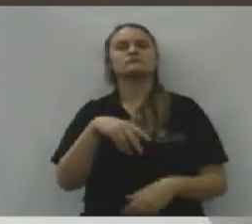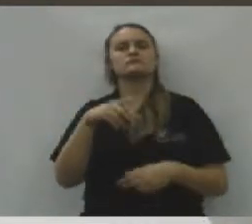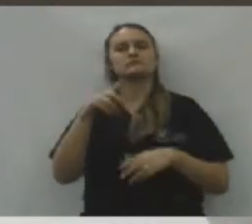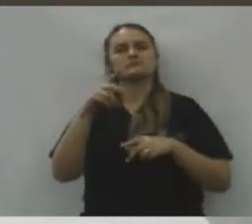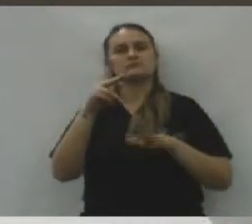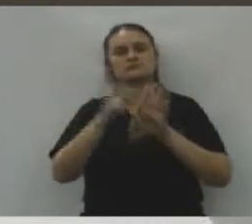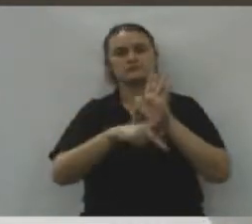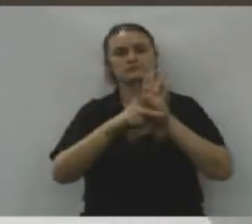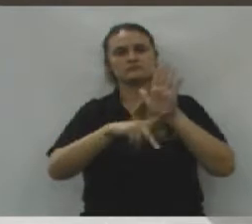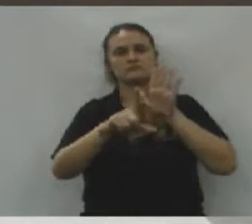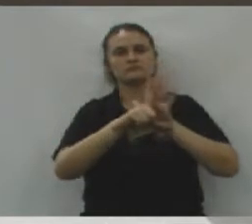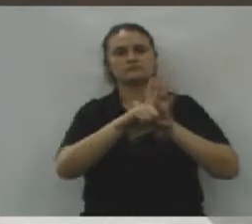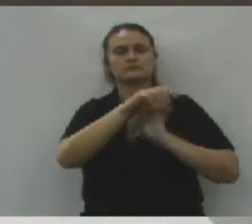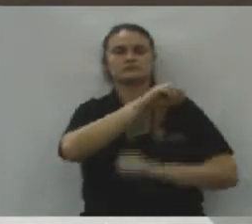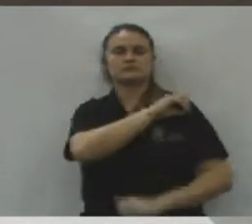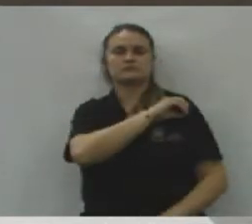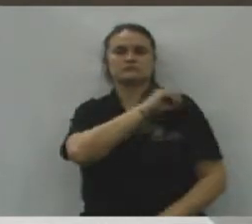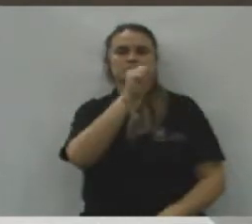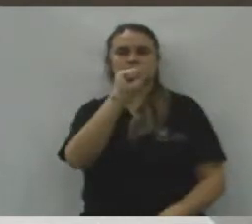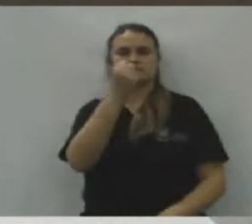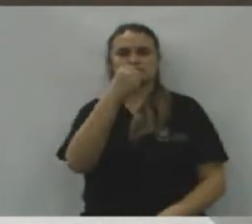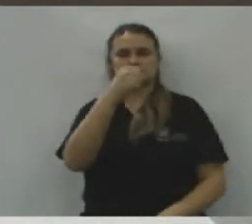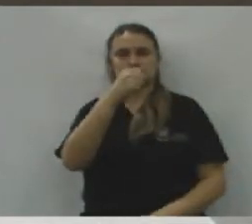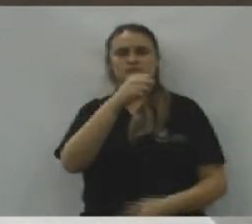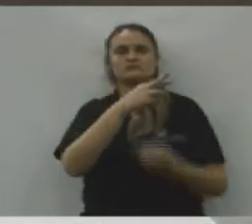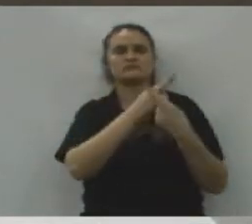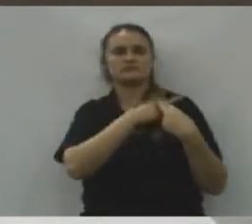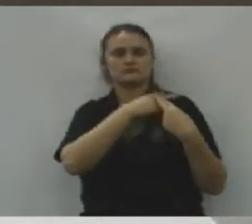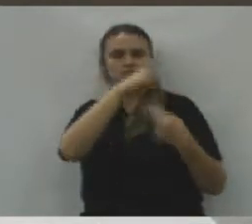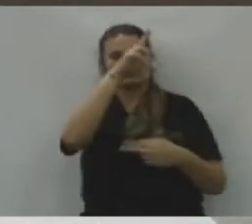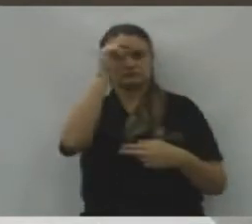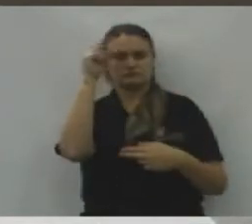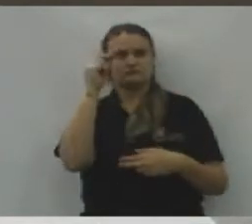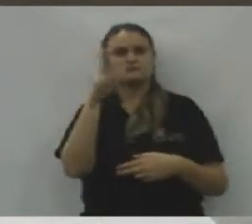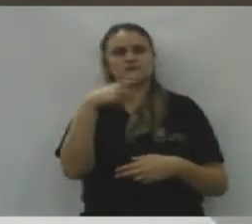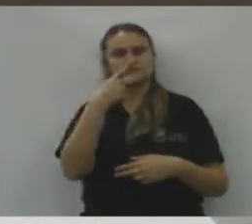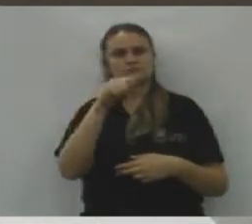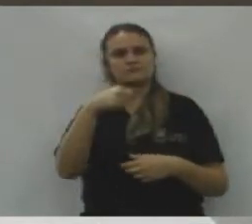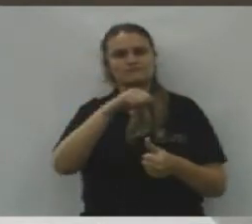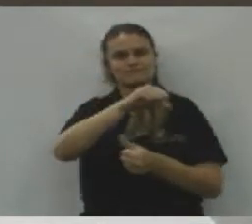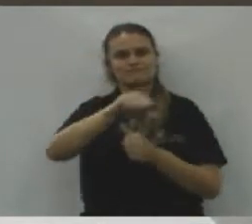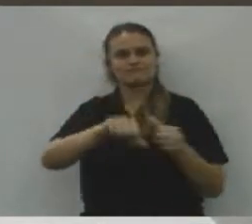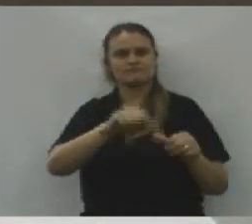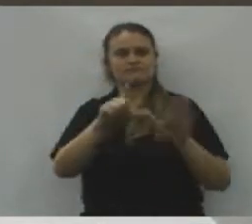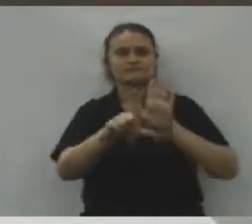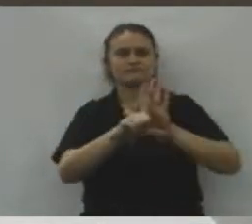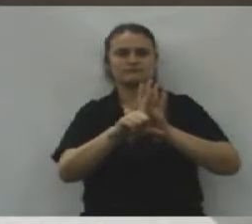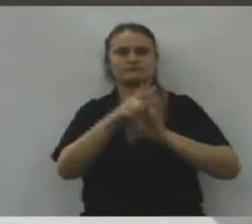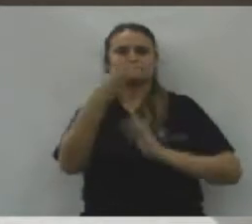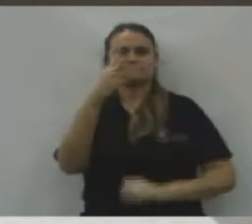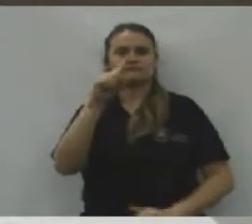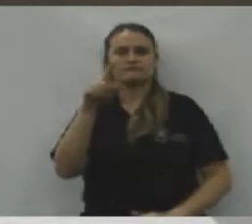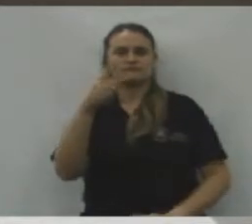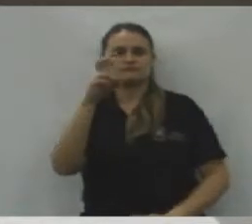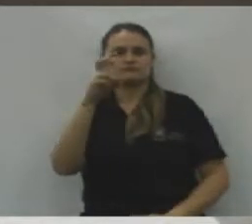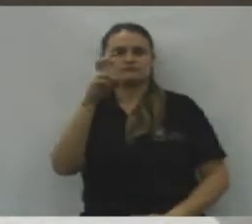Lei Ordinária nº 8/2018 do Executivo. Dispõe sobre a alteração da Lei